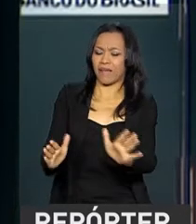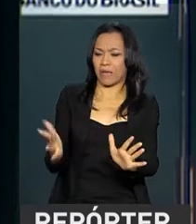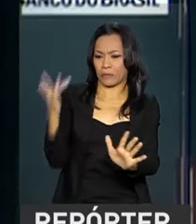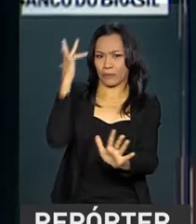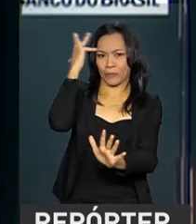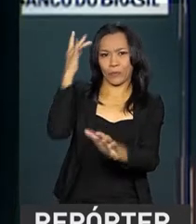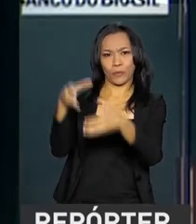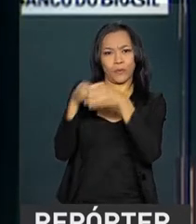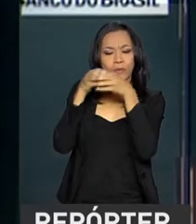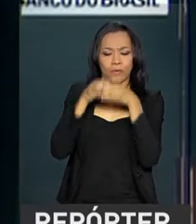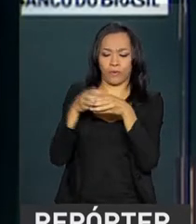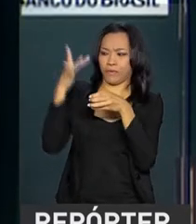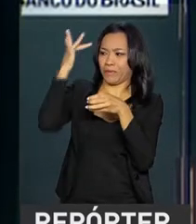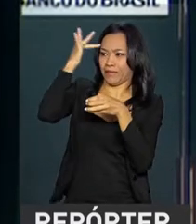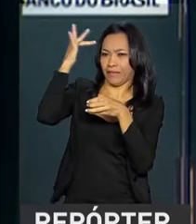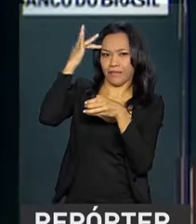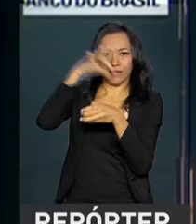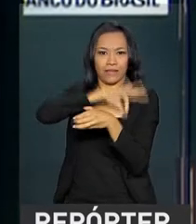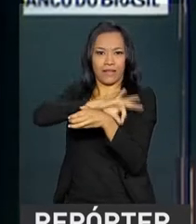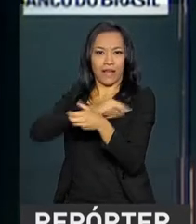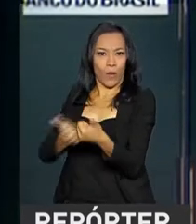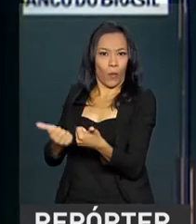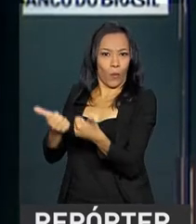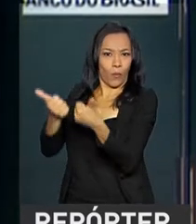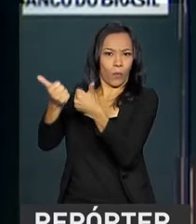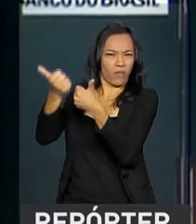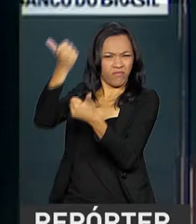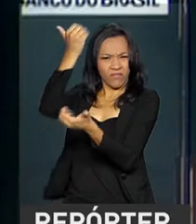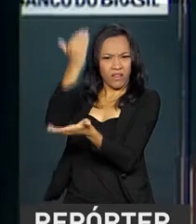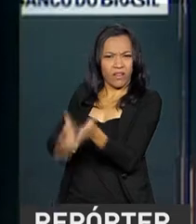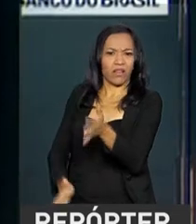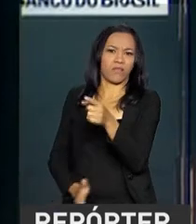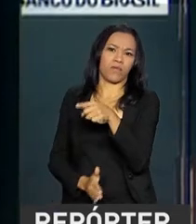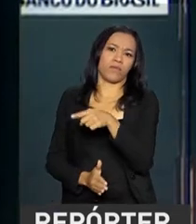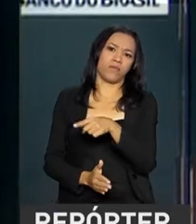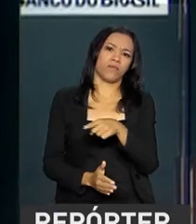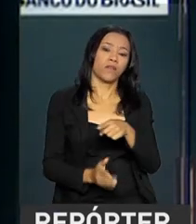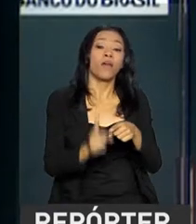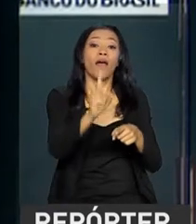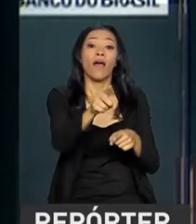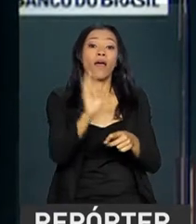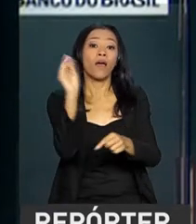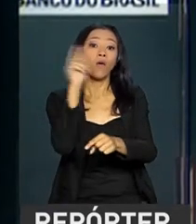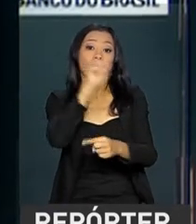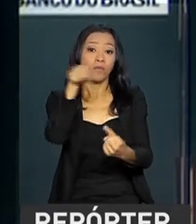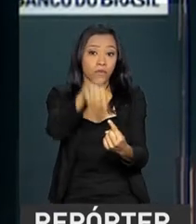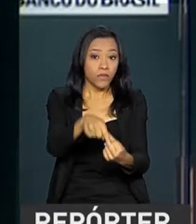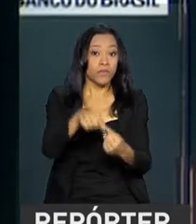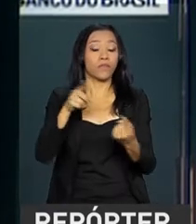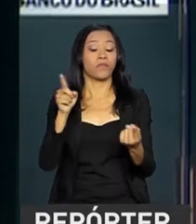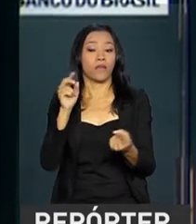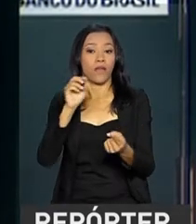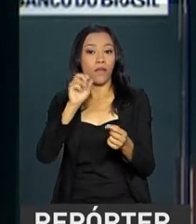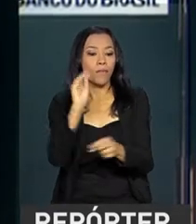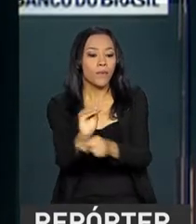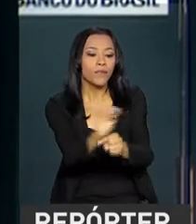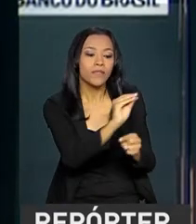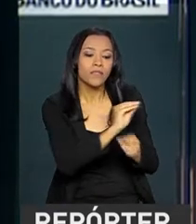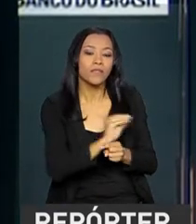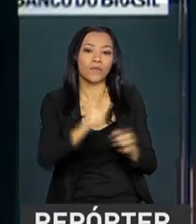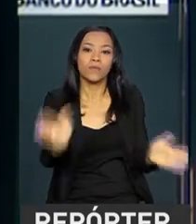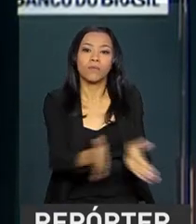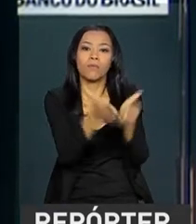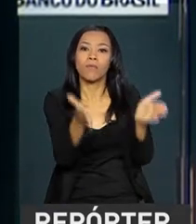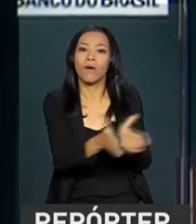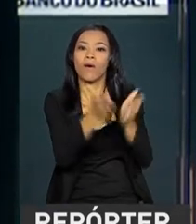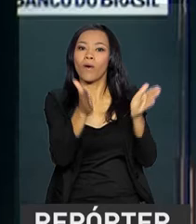porque na verdade o que a reforma da Previdência faz é proteger os pobres, que na verdade pagam